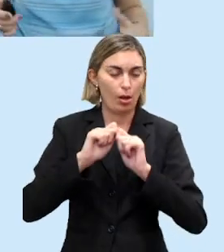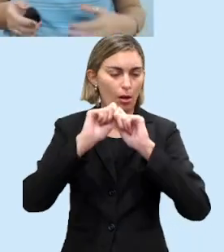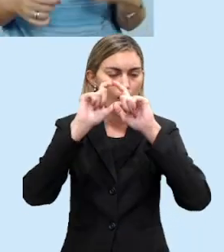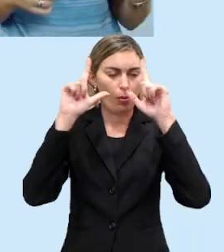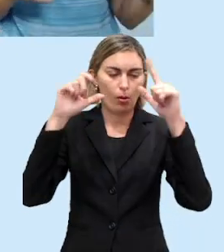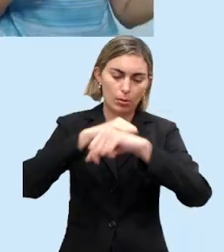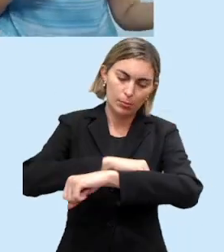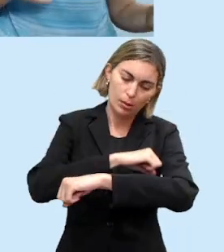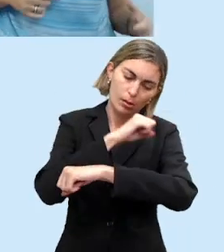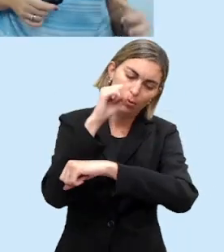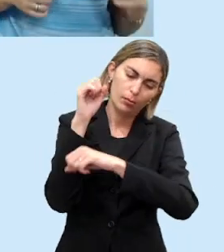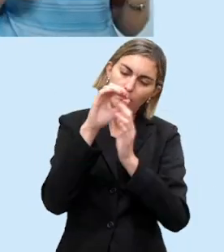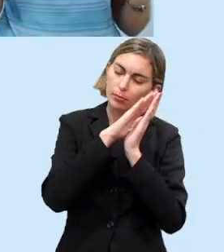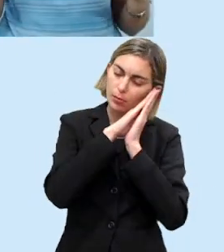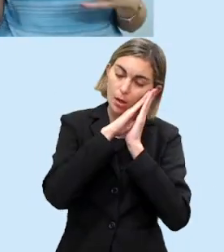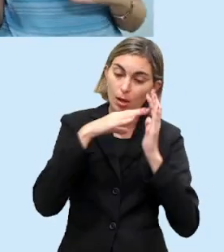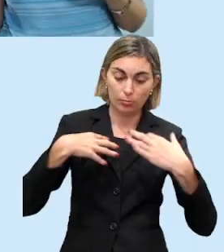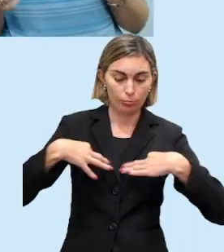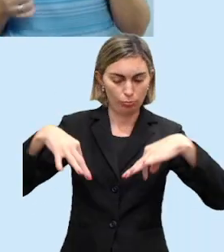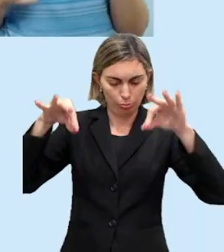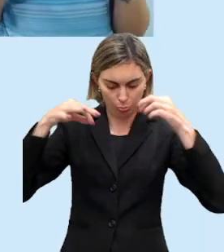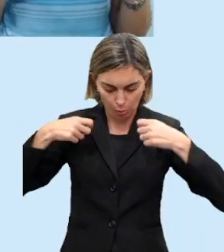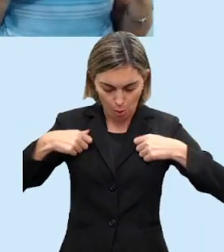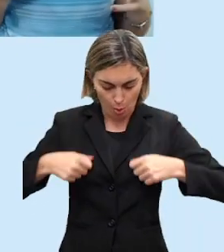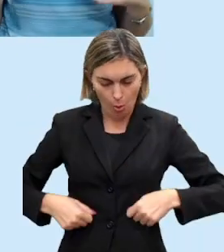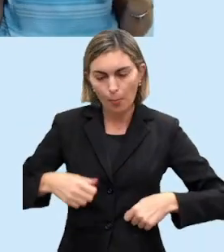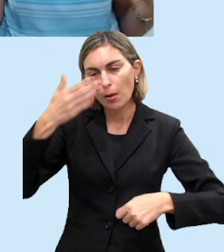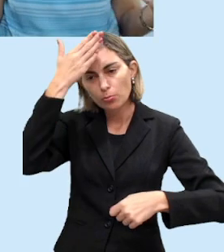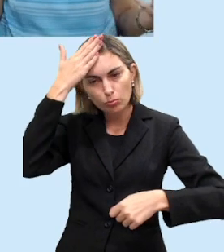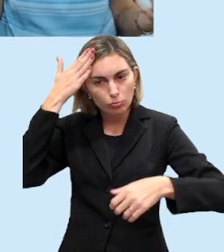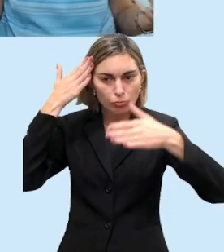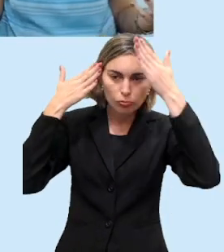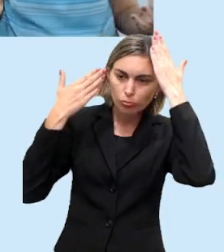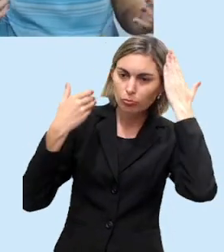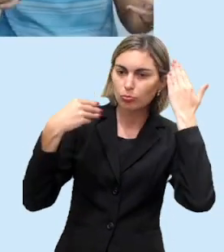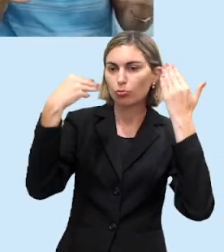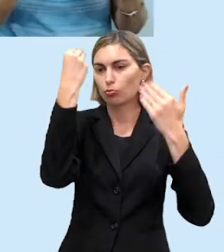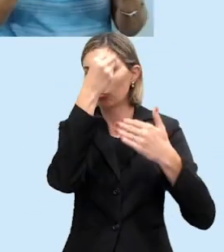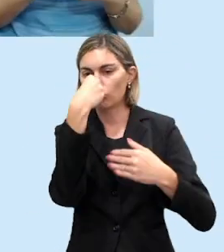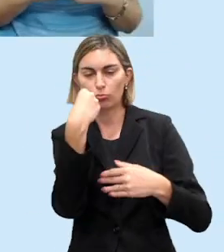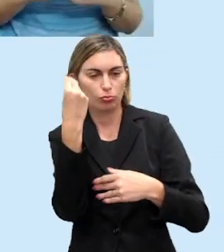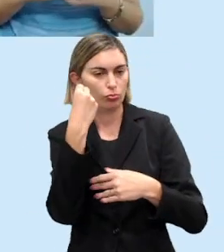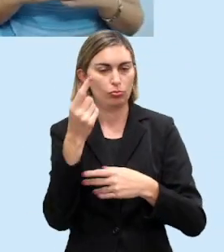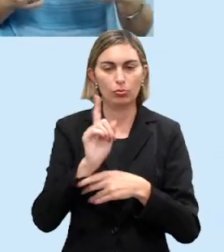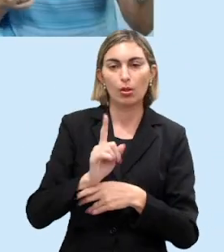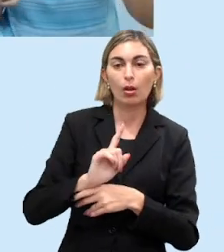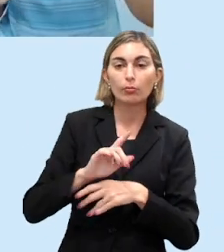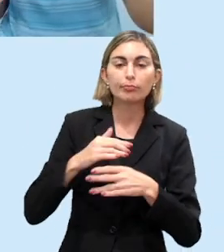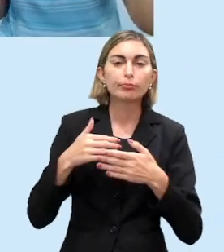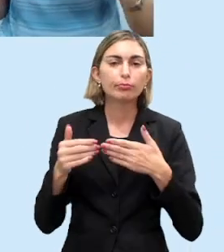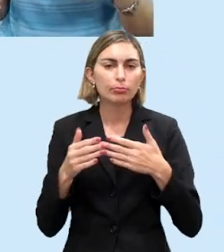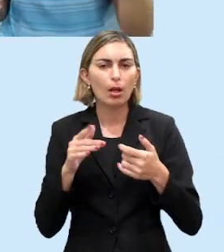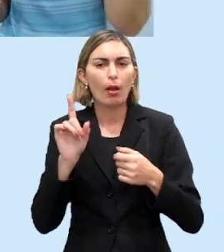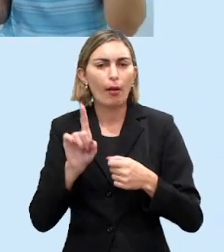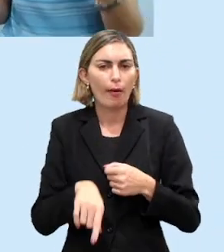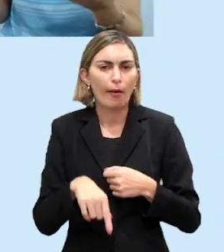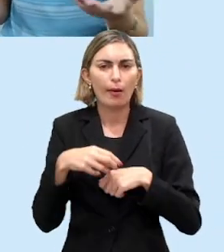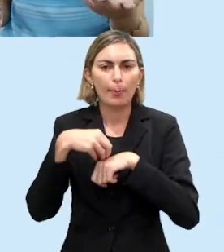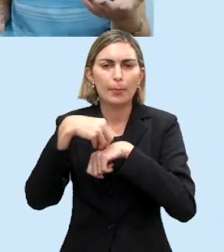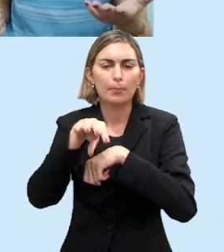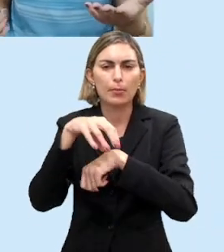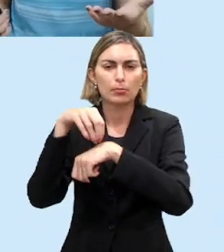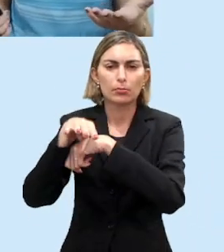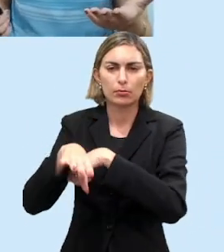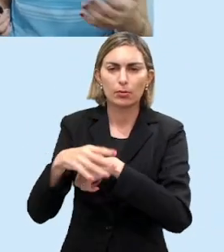manhã e a gente escolhe uma roupa, escolhe um penteado, se pinta ou não se pinta, de alguma forma é uma mensagem que a gente